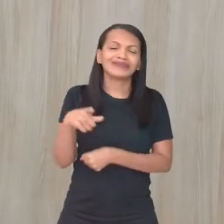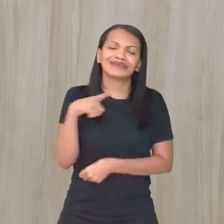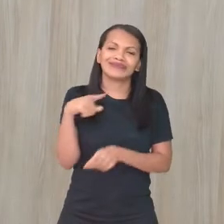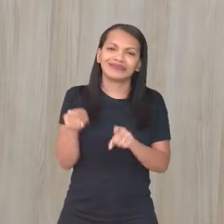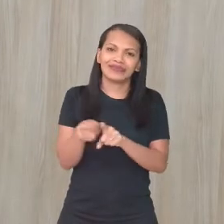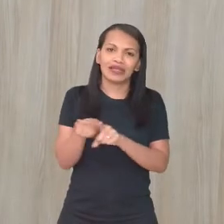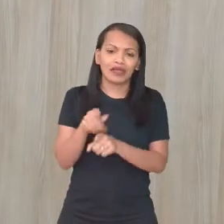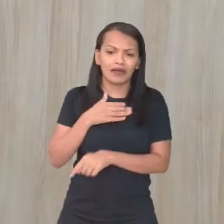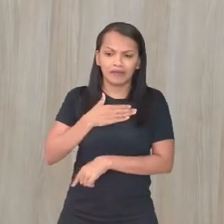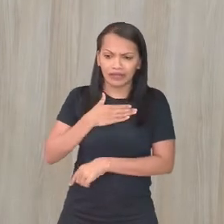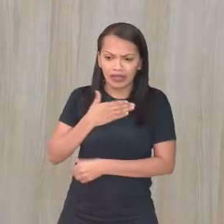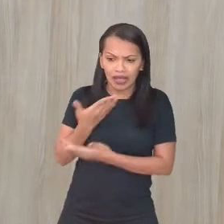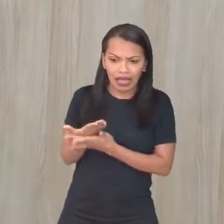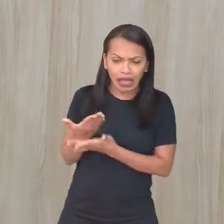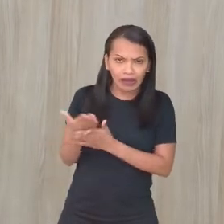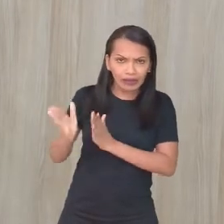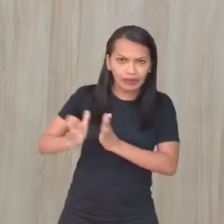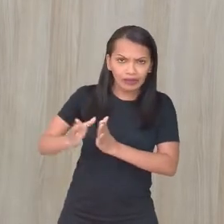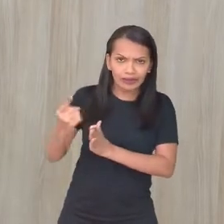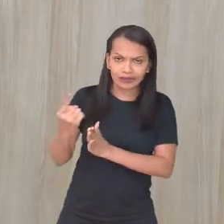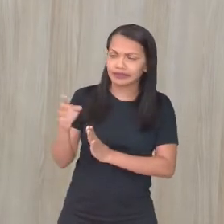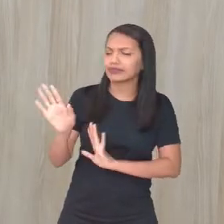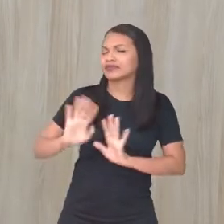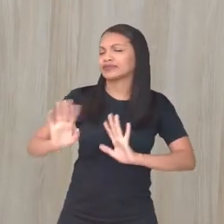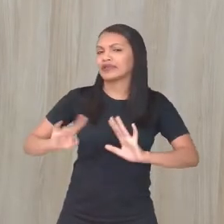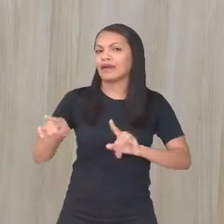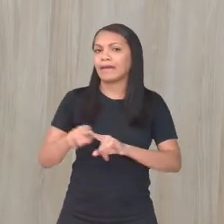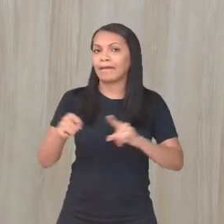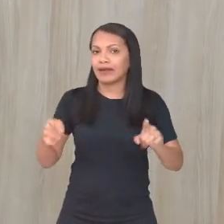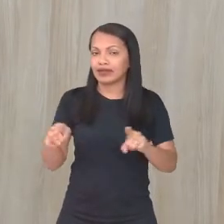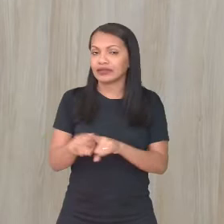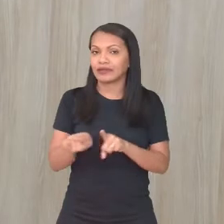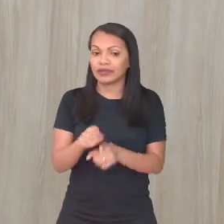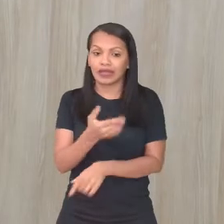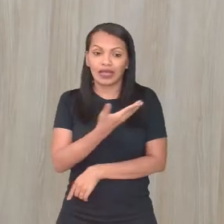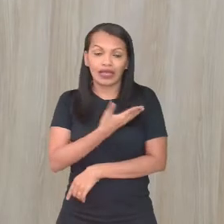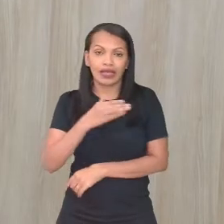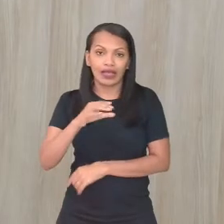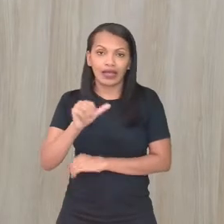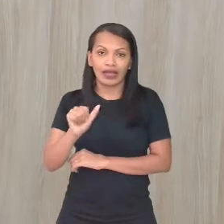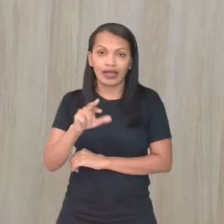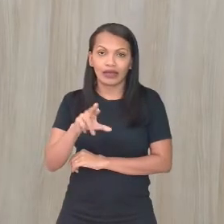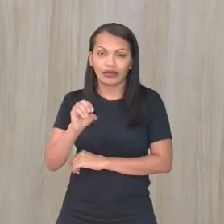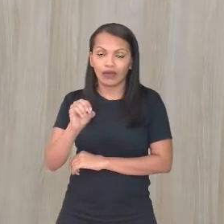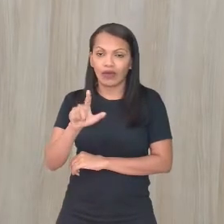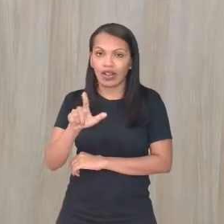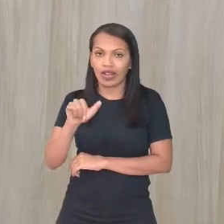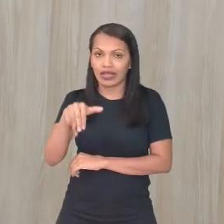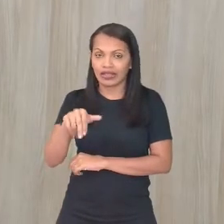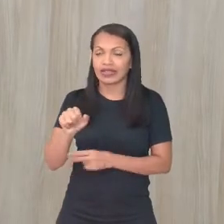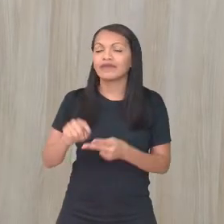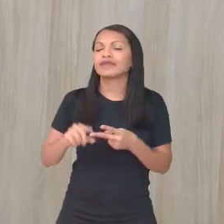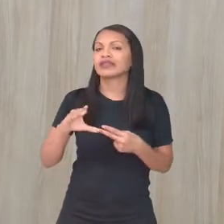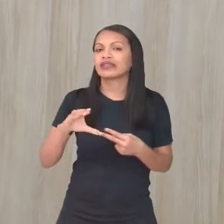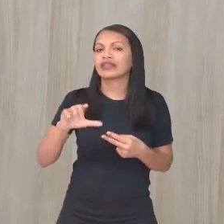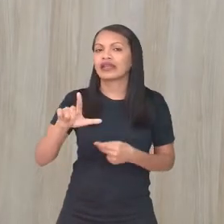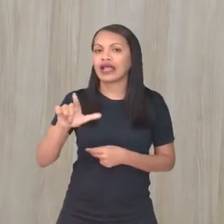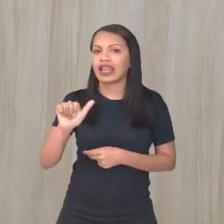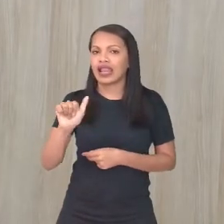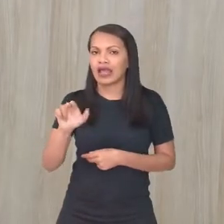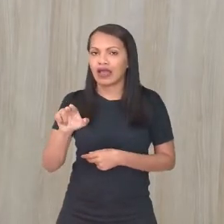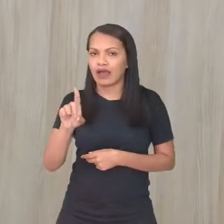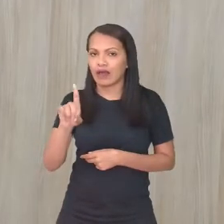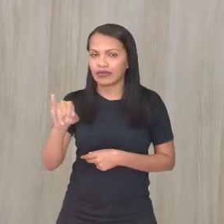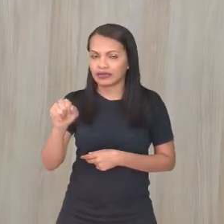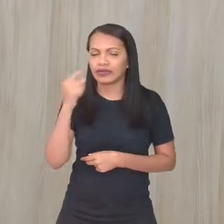só as minhas aulas da primeira fase, mas também as das minhas amigas, Carolina e Cláudia, que são as professoras de ciências